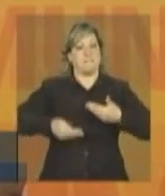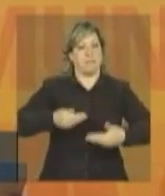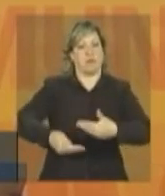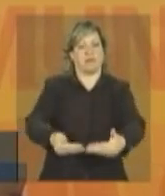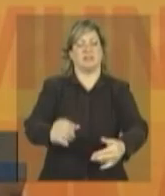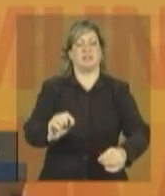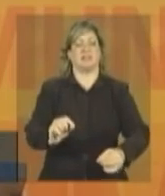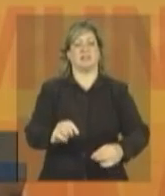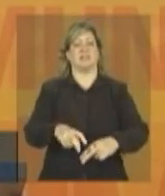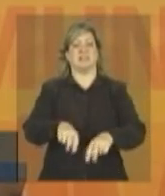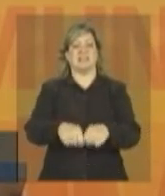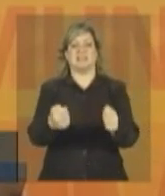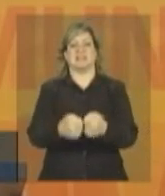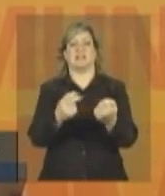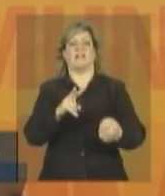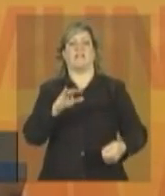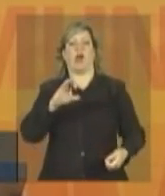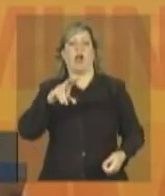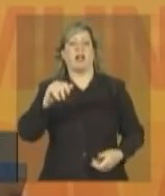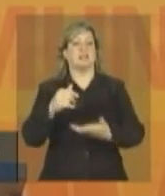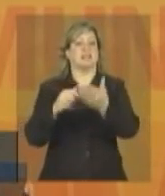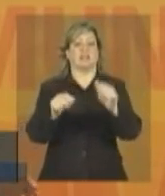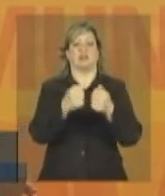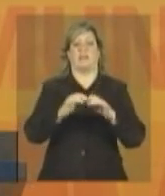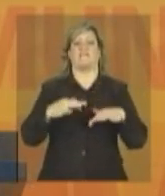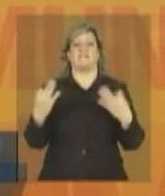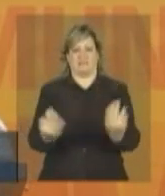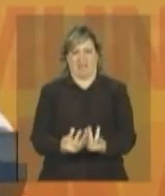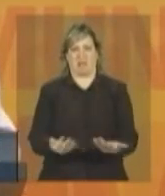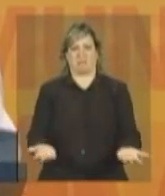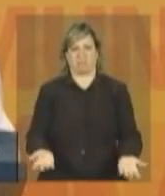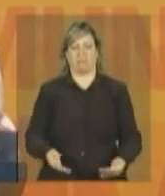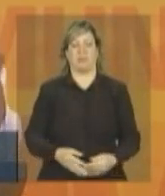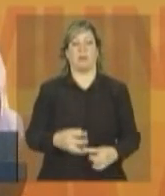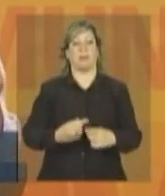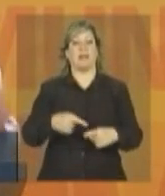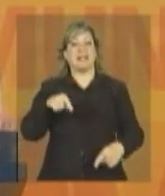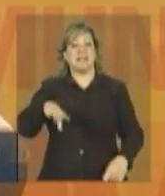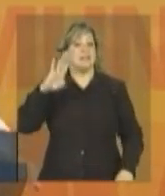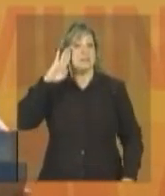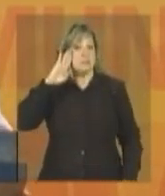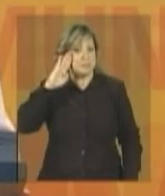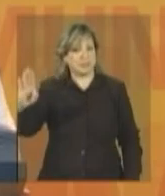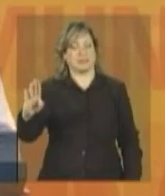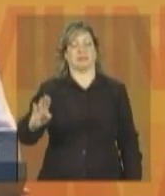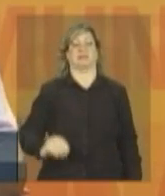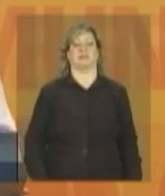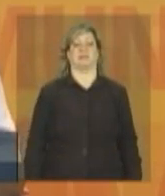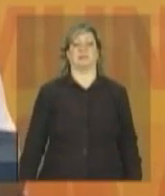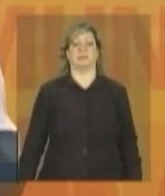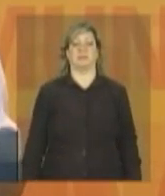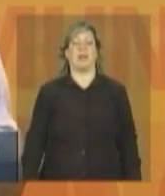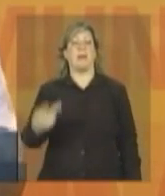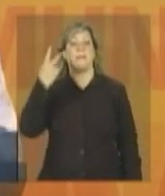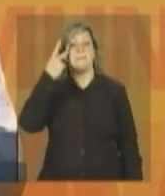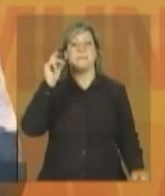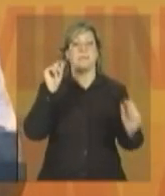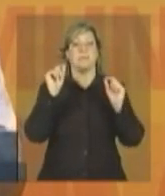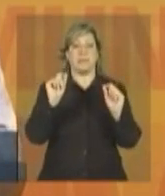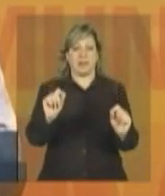instaura violência e destrói famílias. Porque isso é fundamental